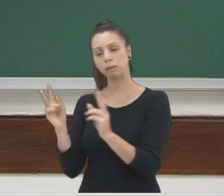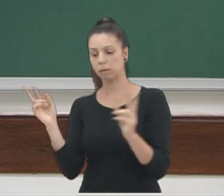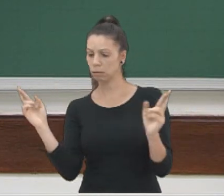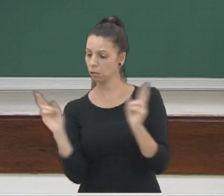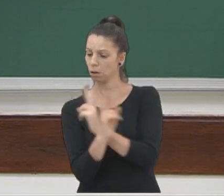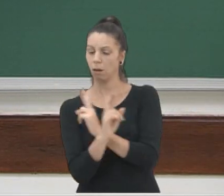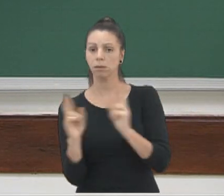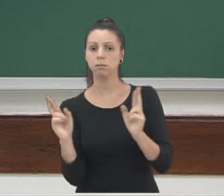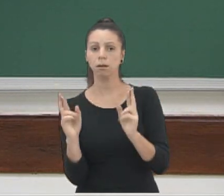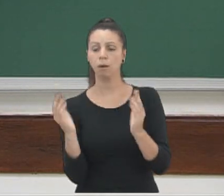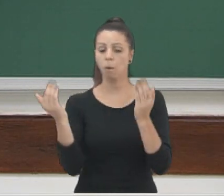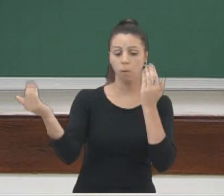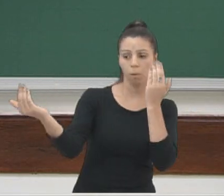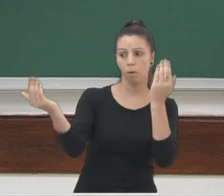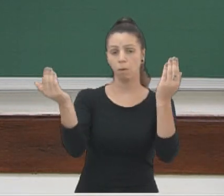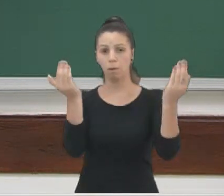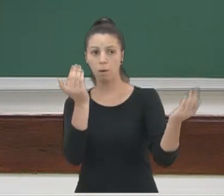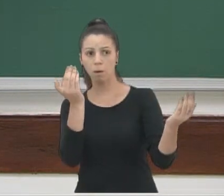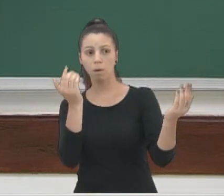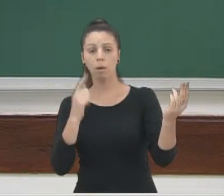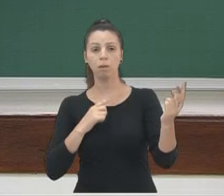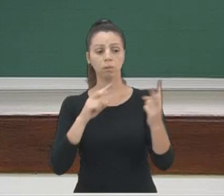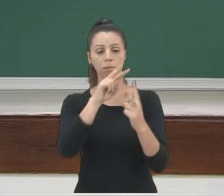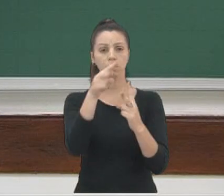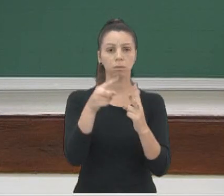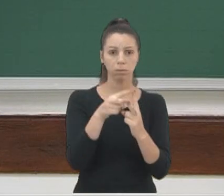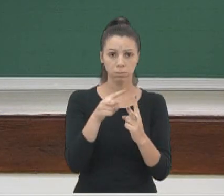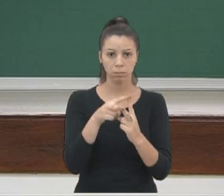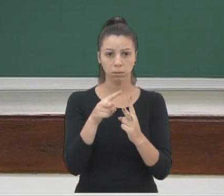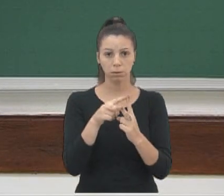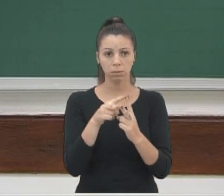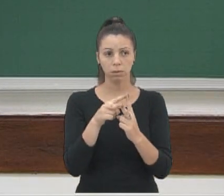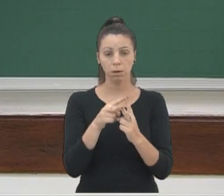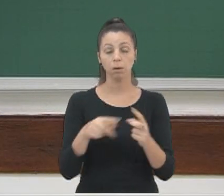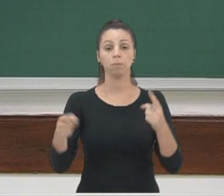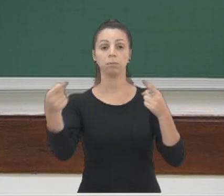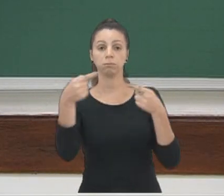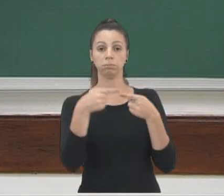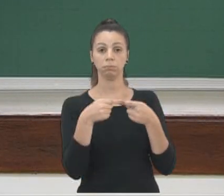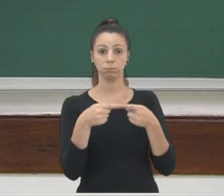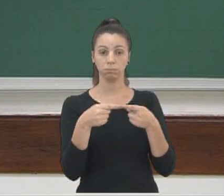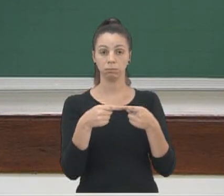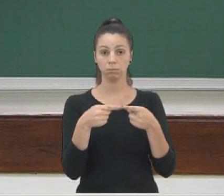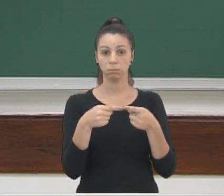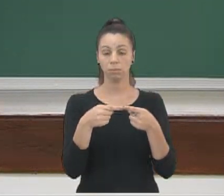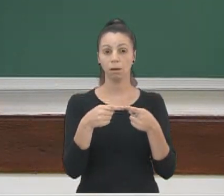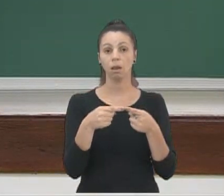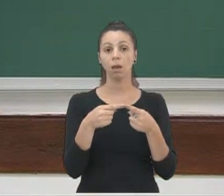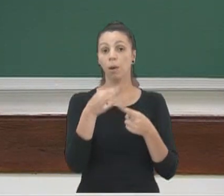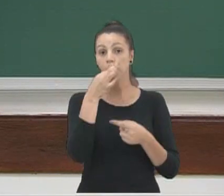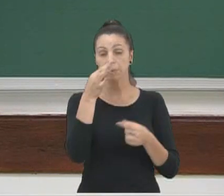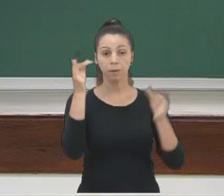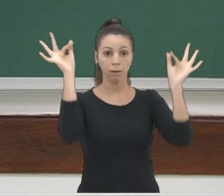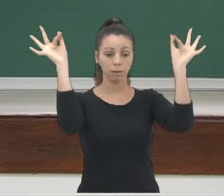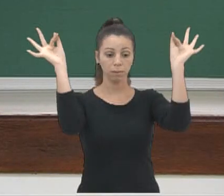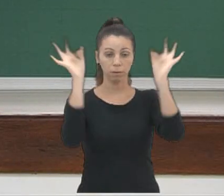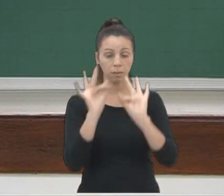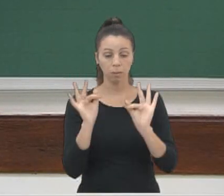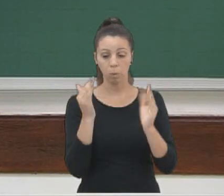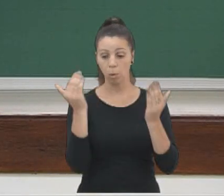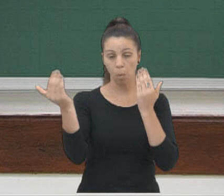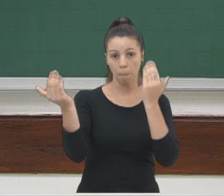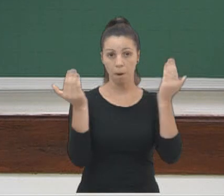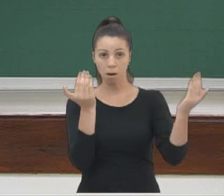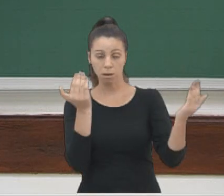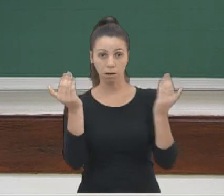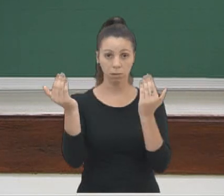fazer os dois exercícios aí, aliás, as duas alternativas. Então a primeira, que é o conceito de felicidade comparado com o seu,